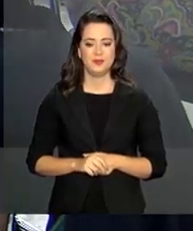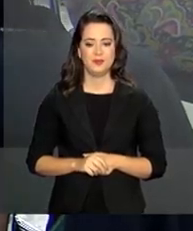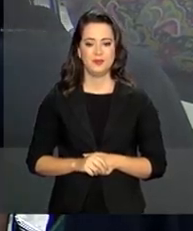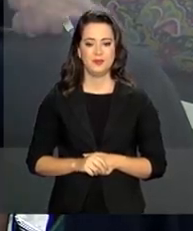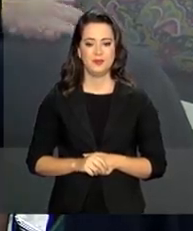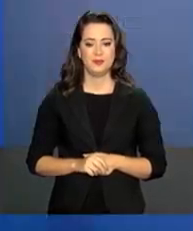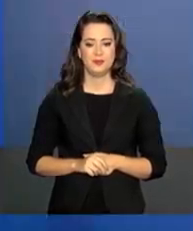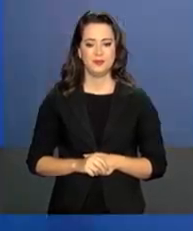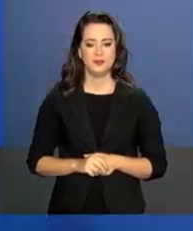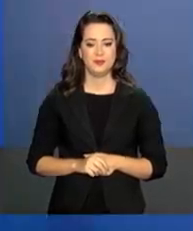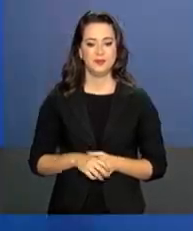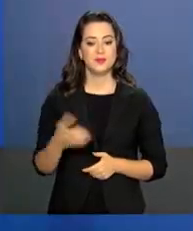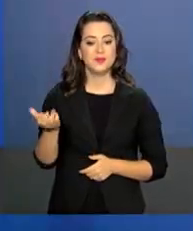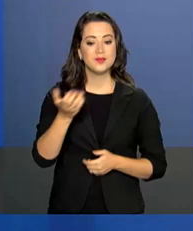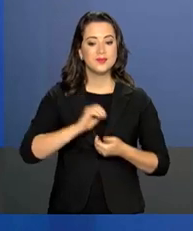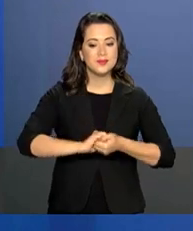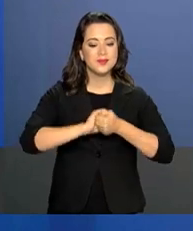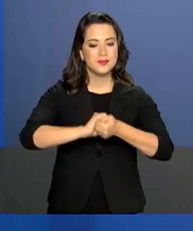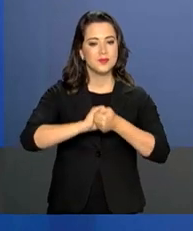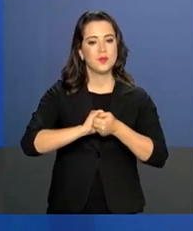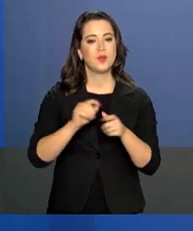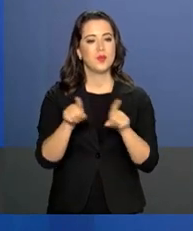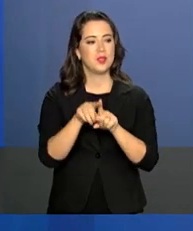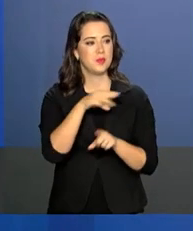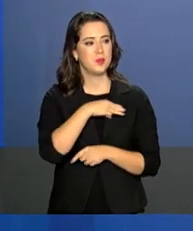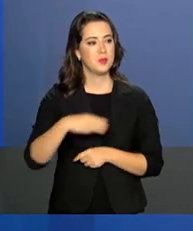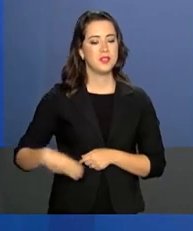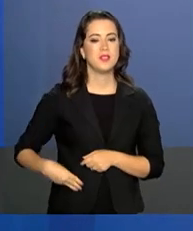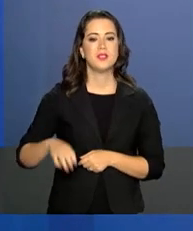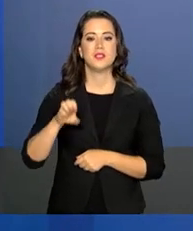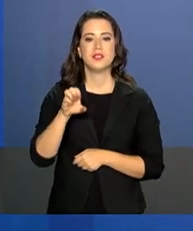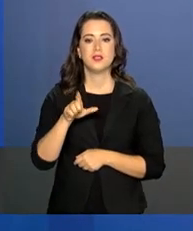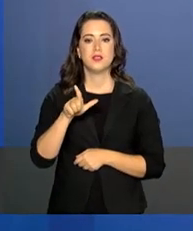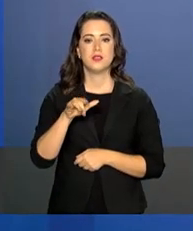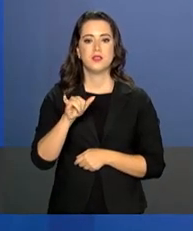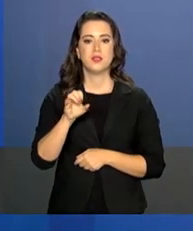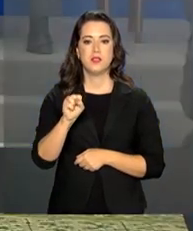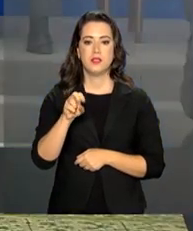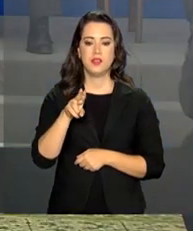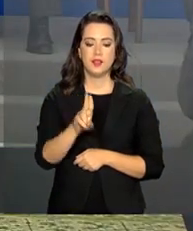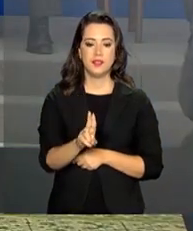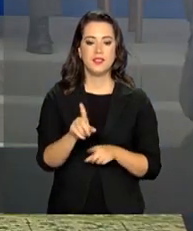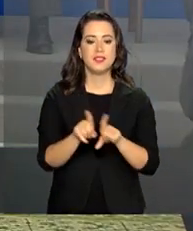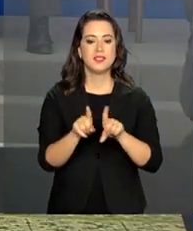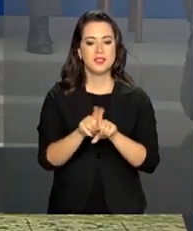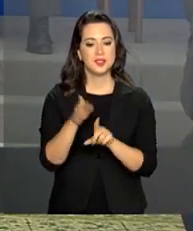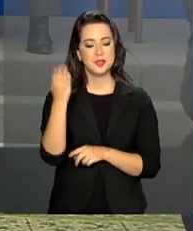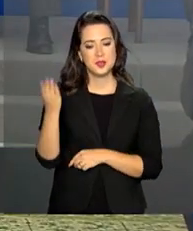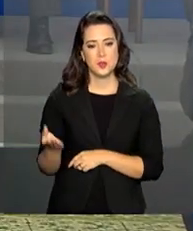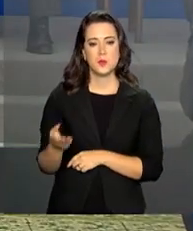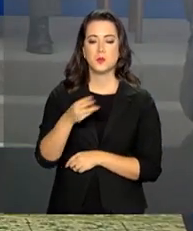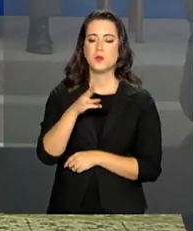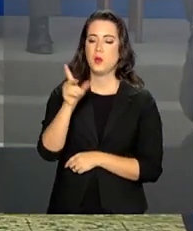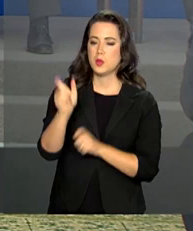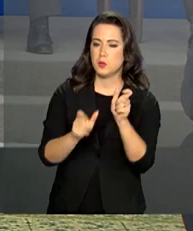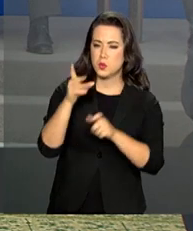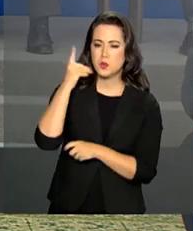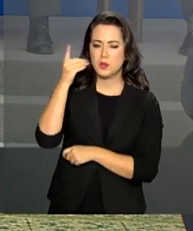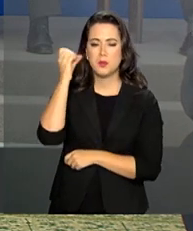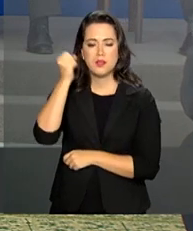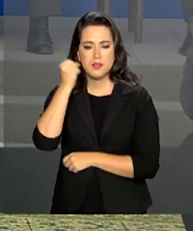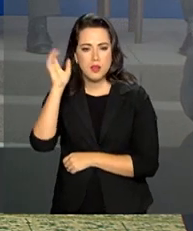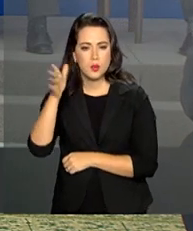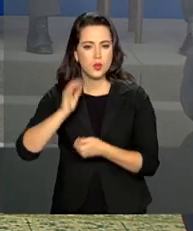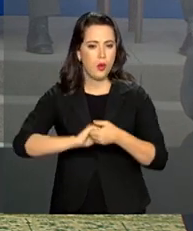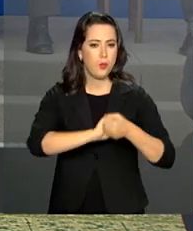eu quero cumprimentar os vídeos eliseu padilha o carlos baron o seu dinheiro já comprometeu os parlamentares